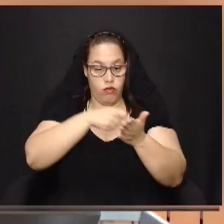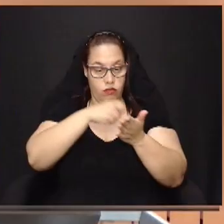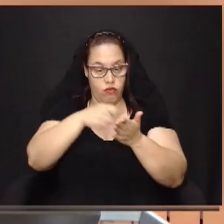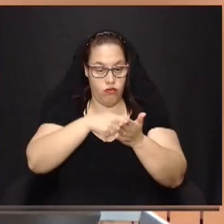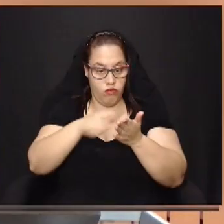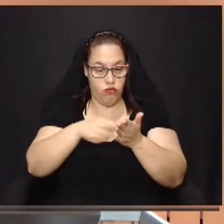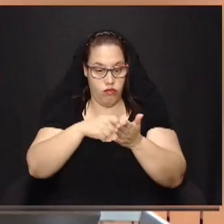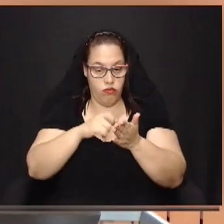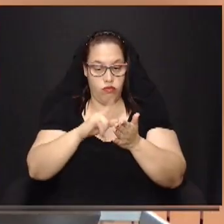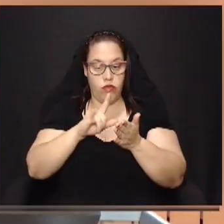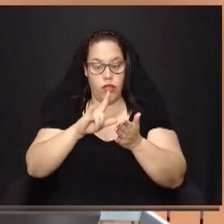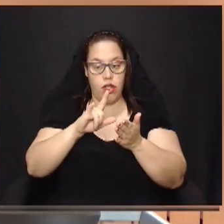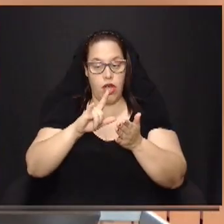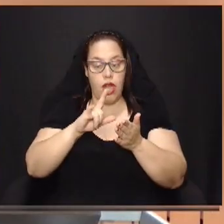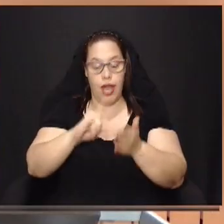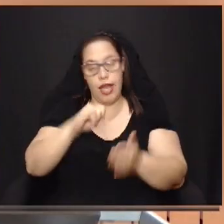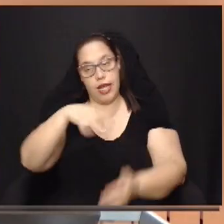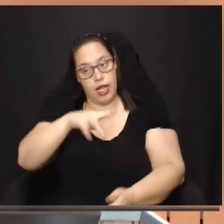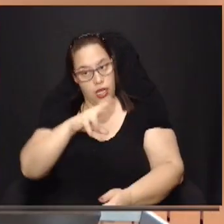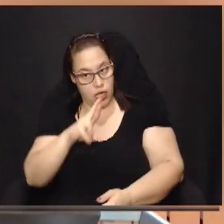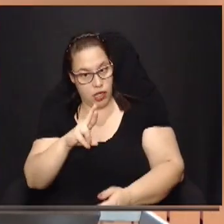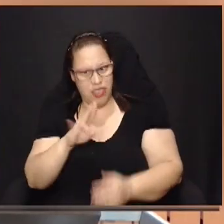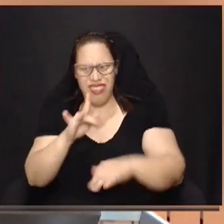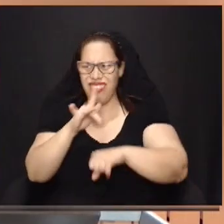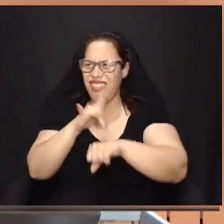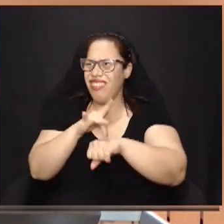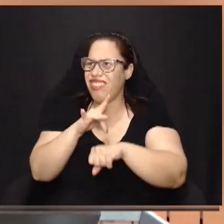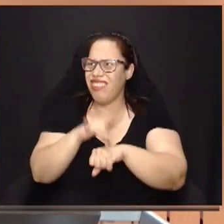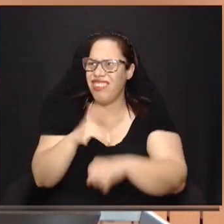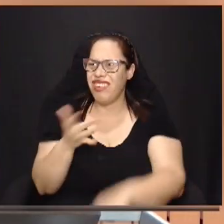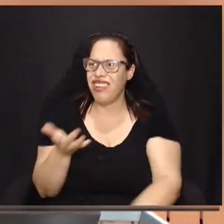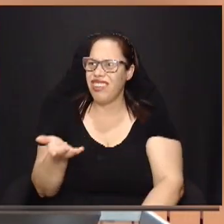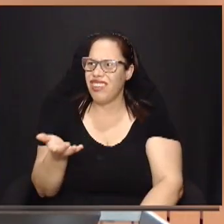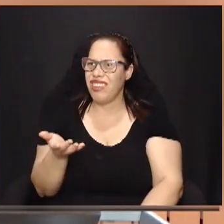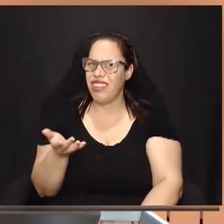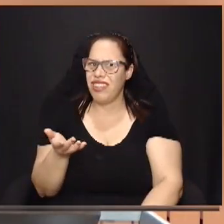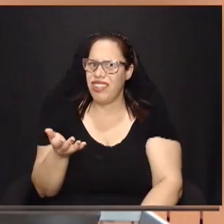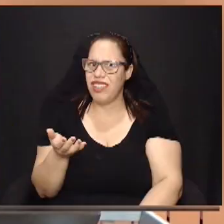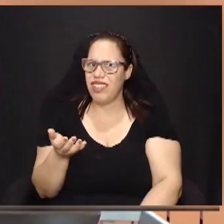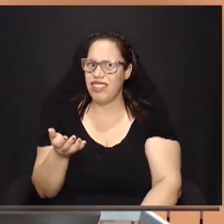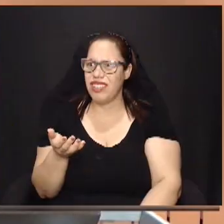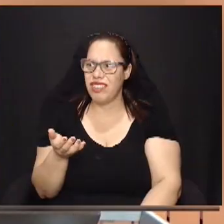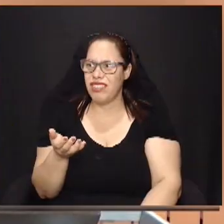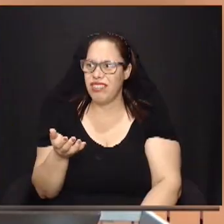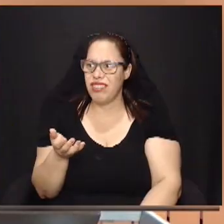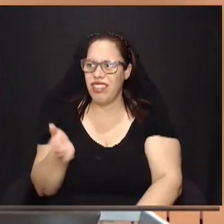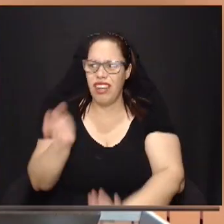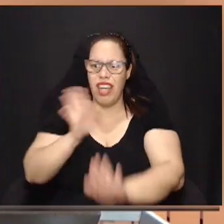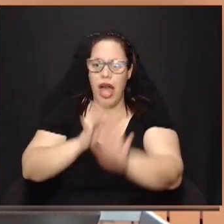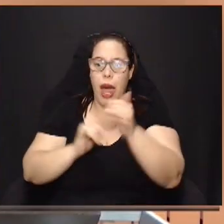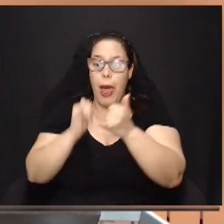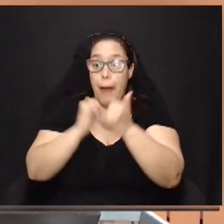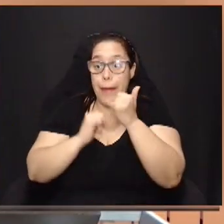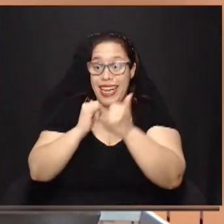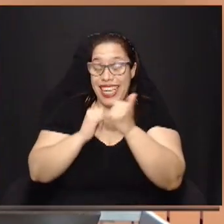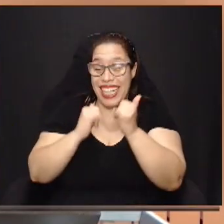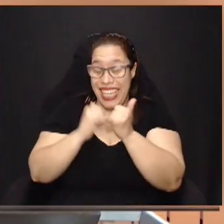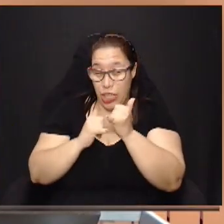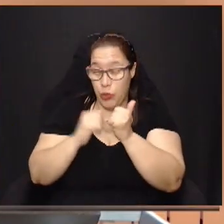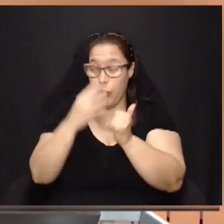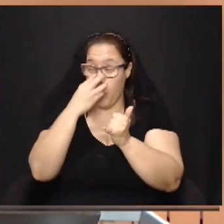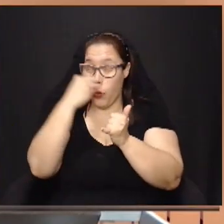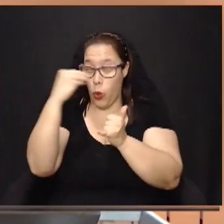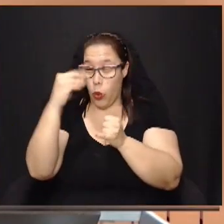autolicenciar, o que é um absurdo, porque é pôr o lobo para tomar conta do galinheiro, né? É a